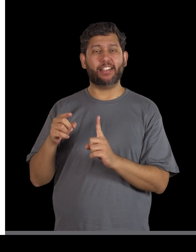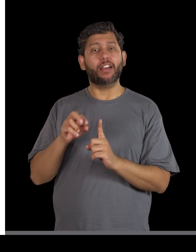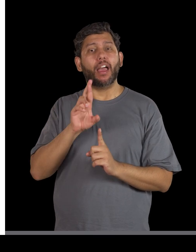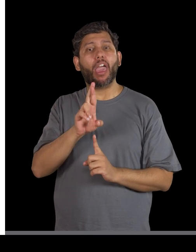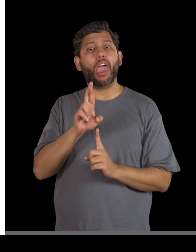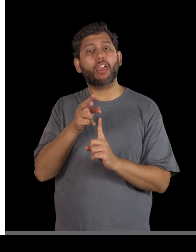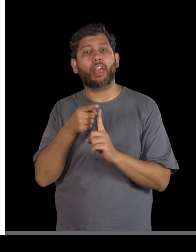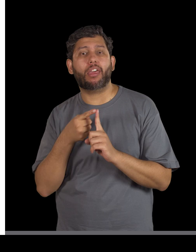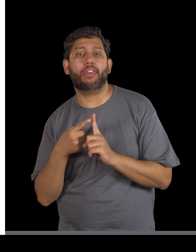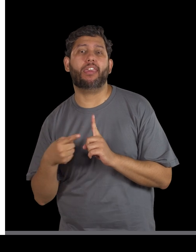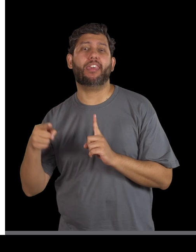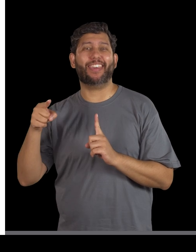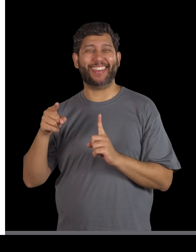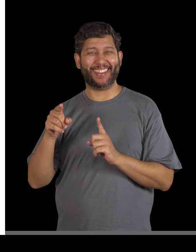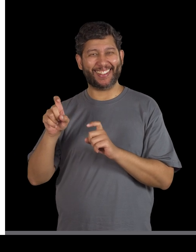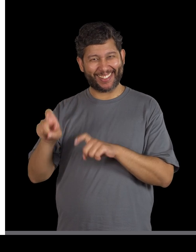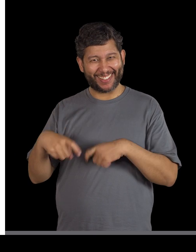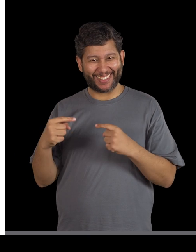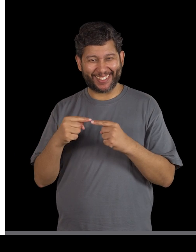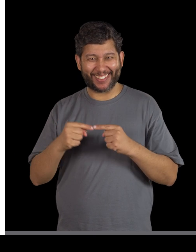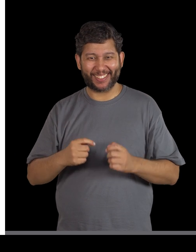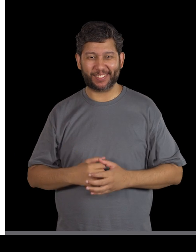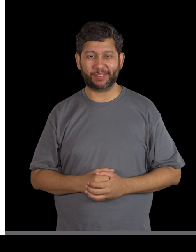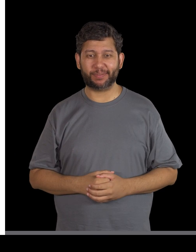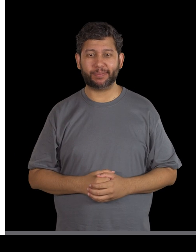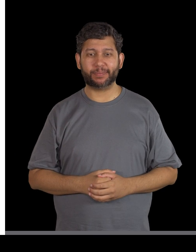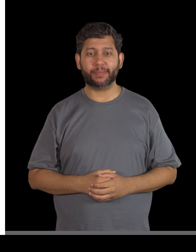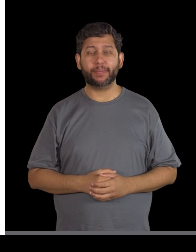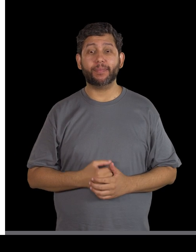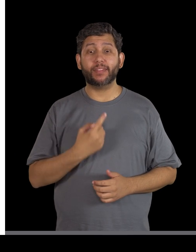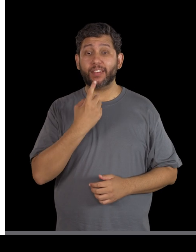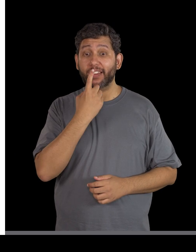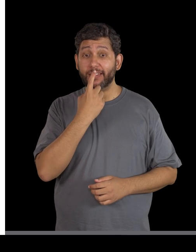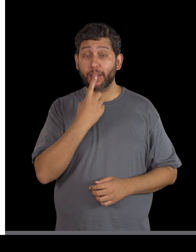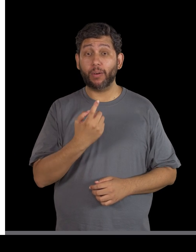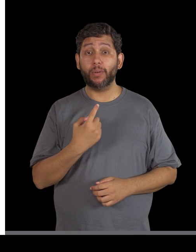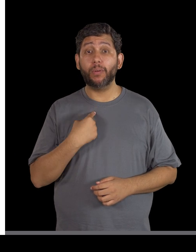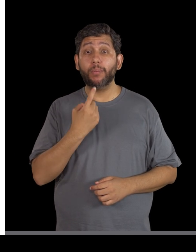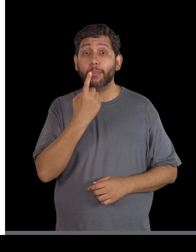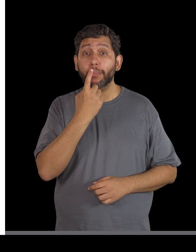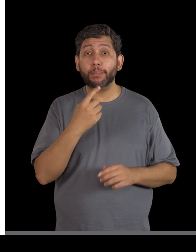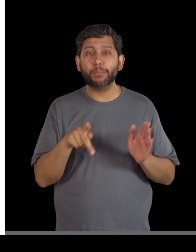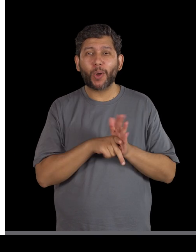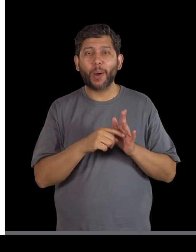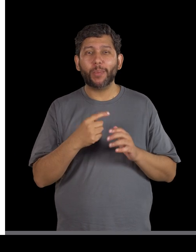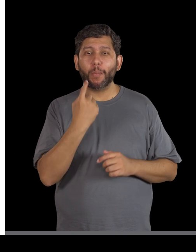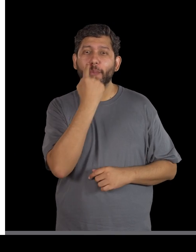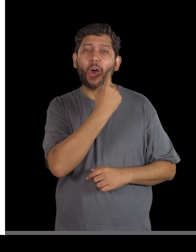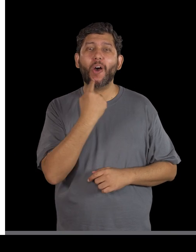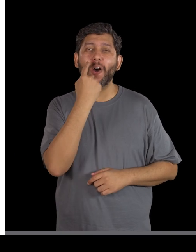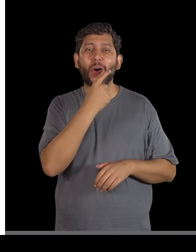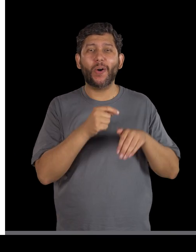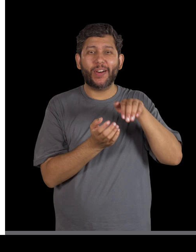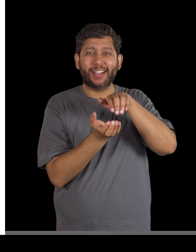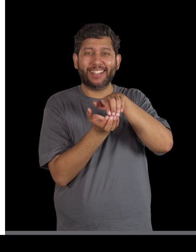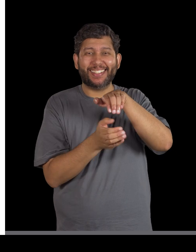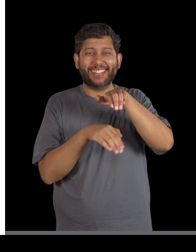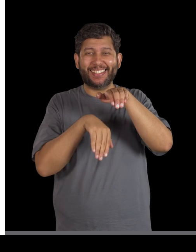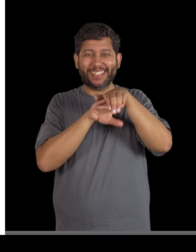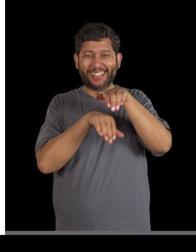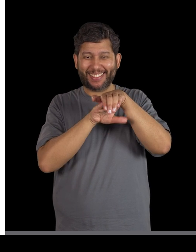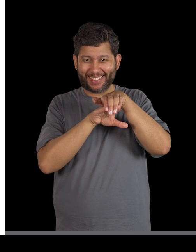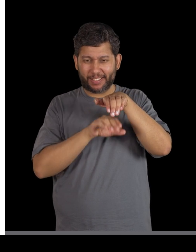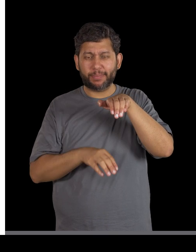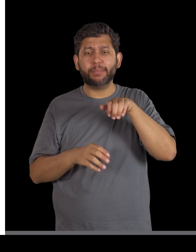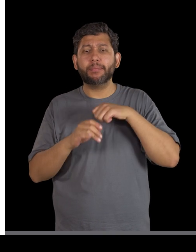esse símbolo aqui que você provavelmente verá. Palato alveolar aqui envolve o céu da boca e os alvéolos ao mesmo tempo, mas simplificando,